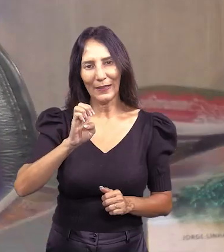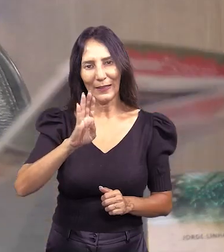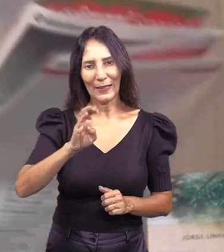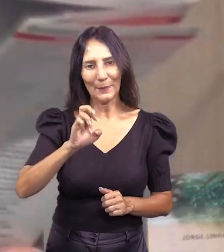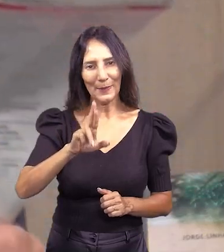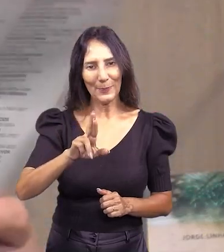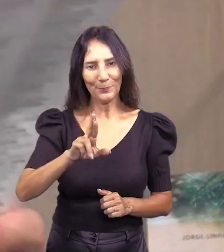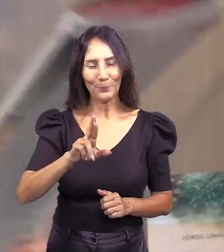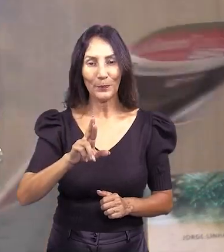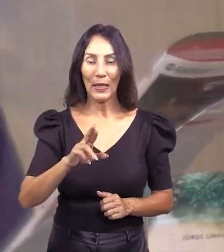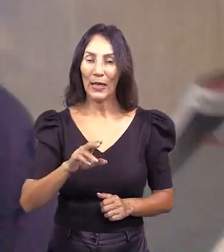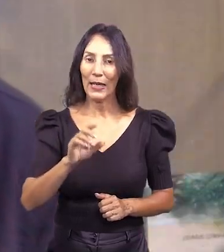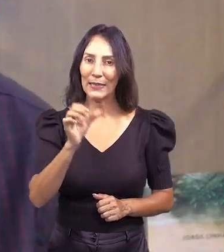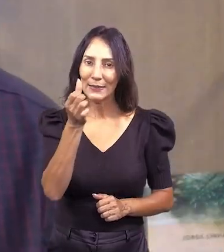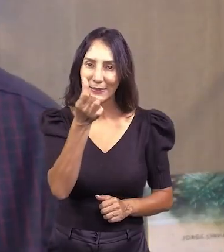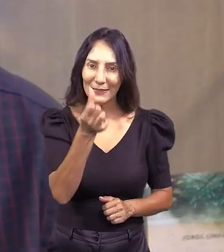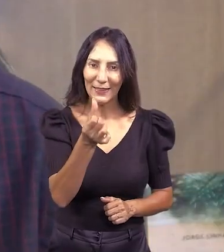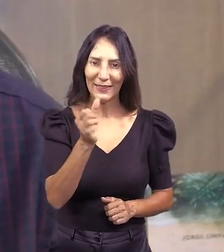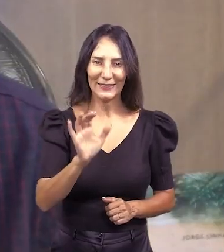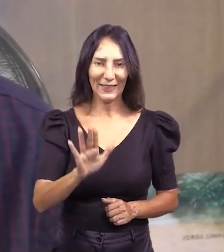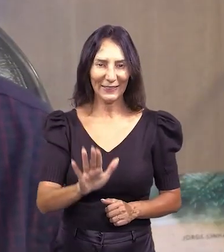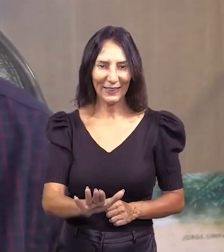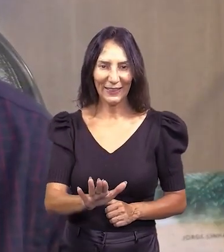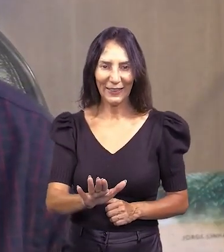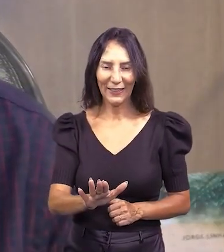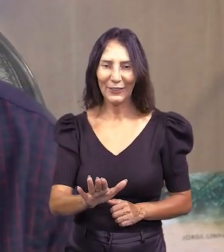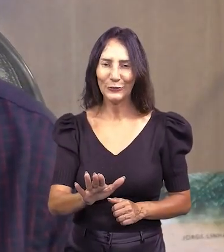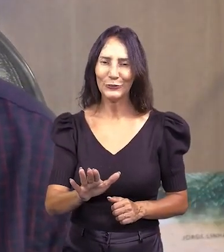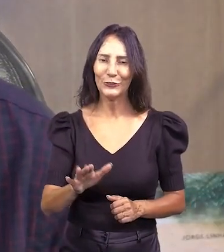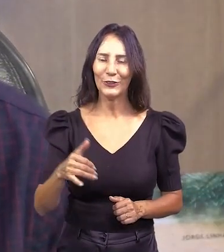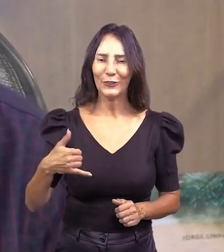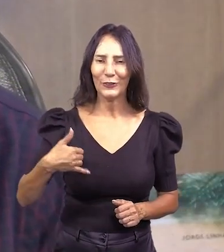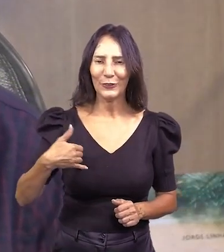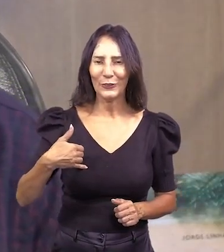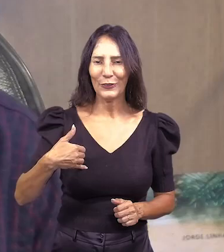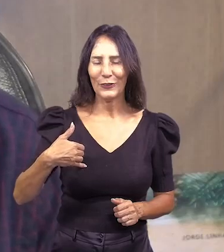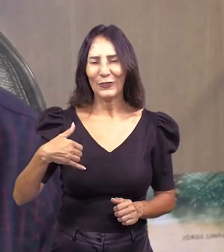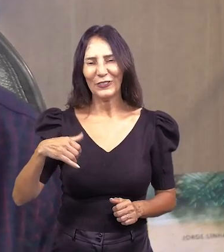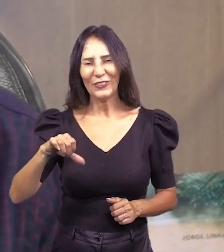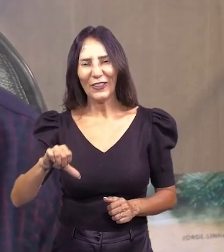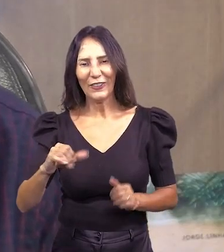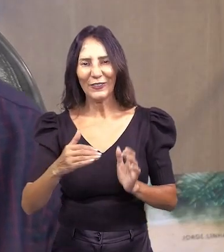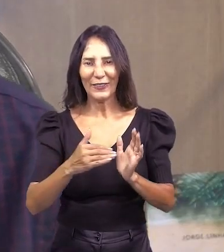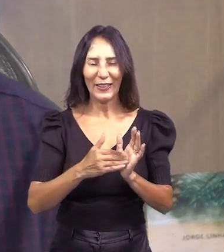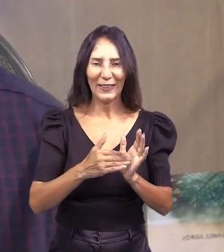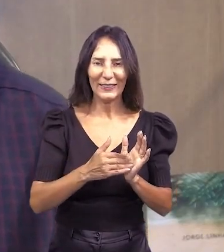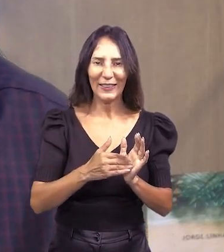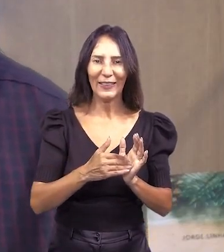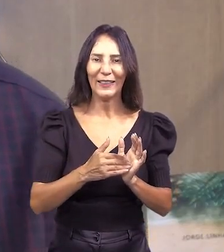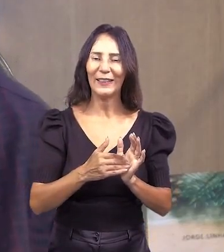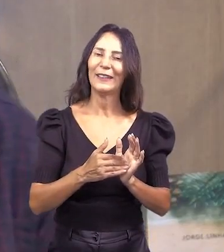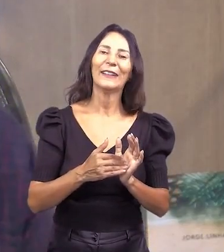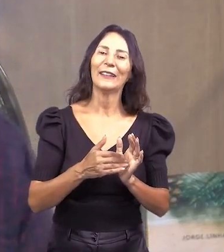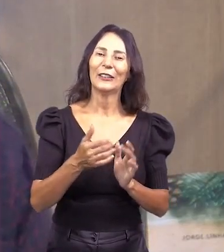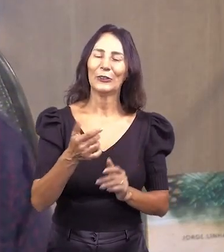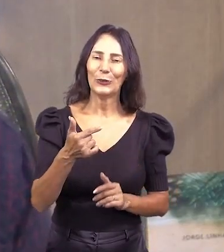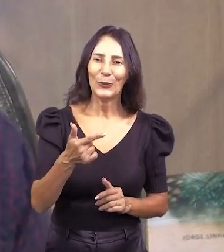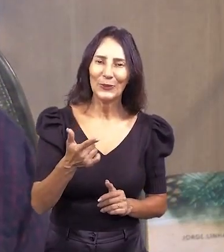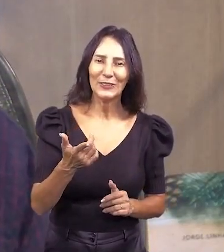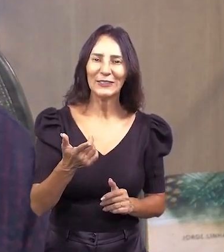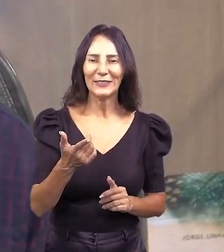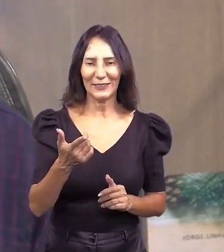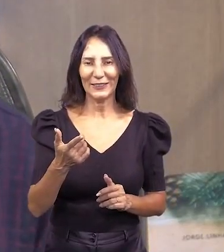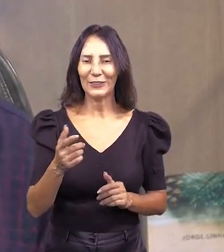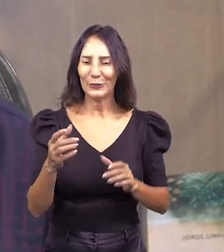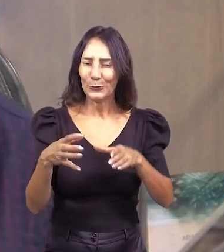legal. Às 18 horas, os juniores e adolescentes, com os pastores